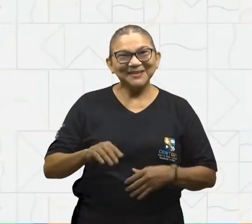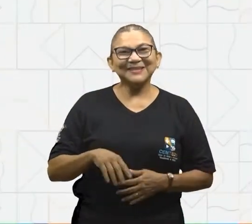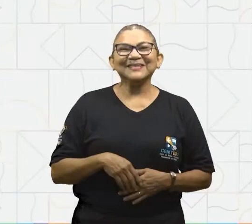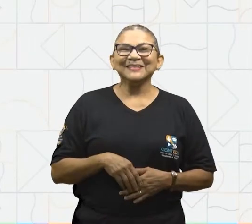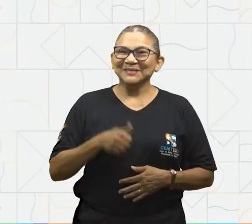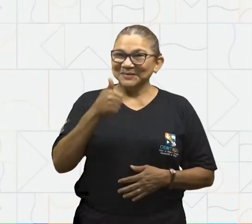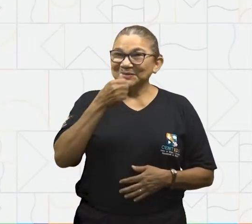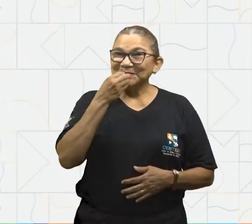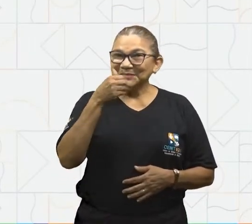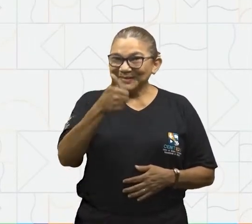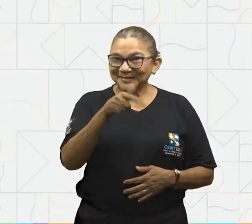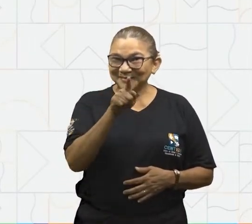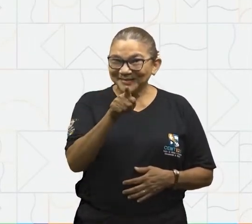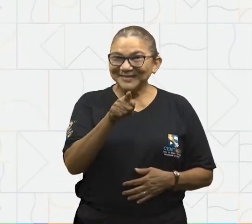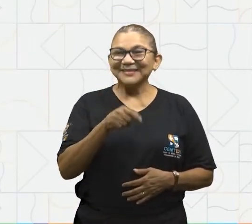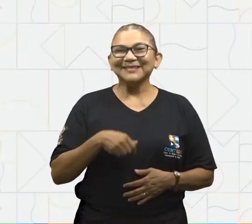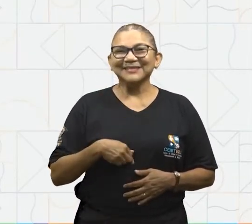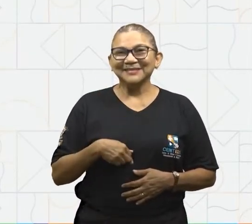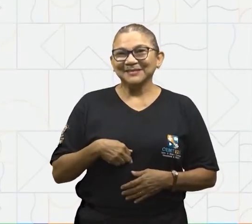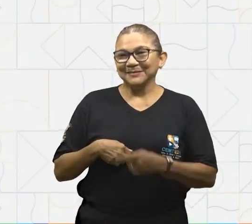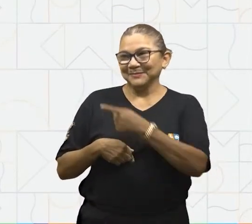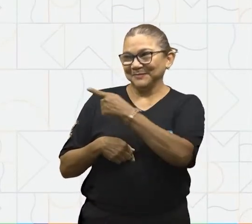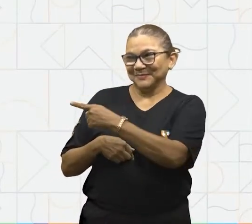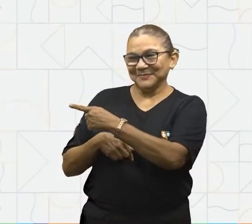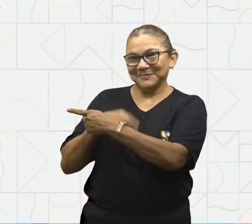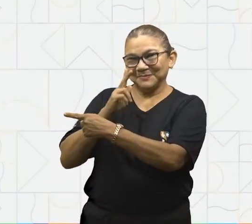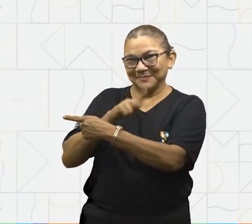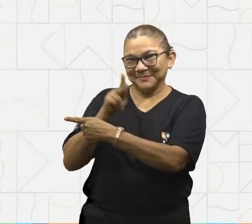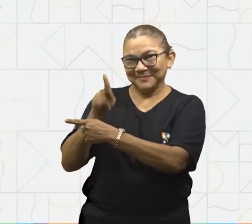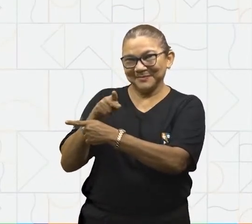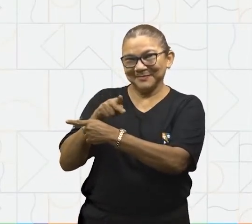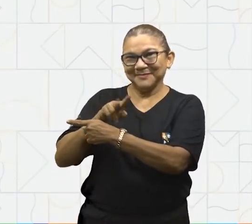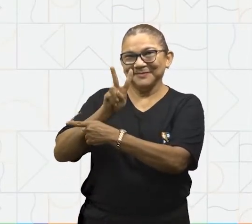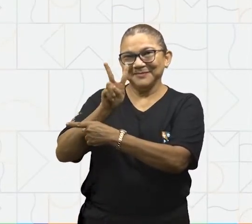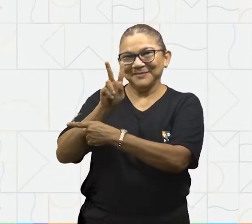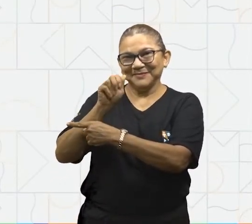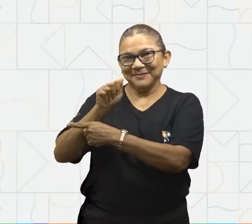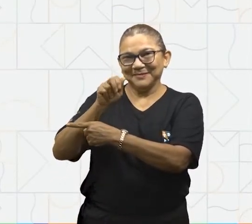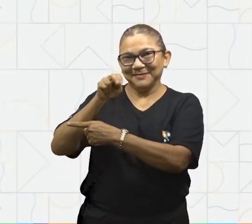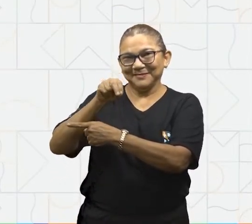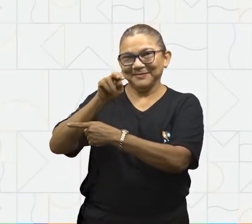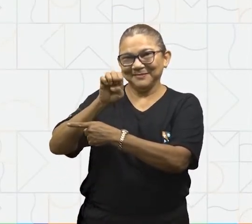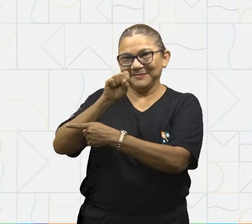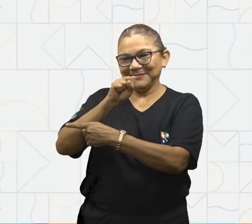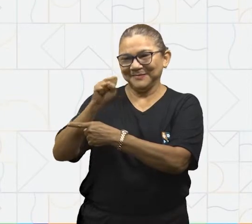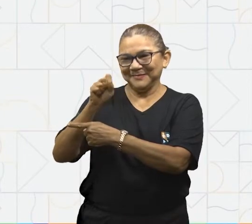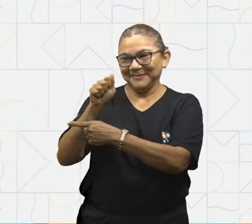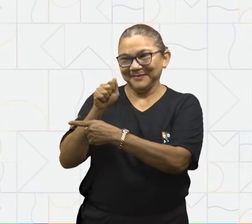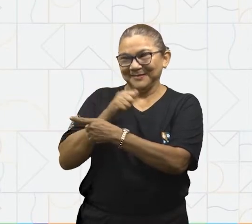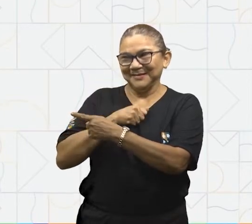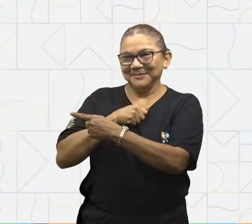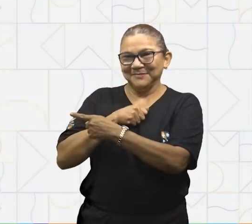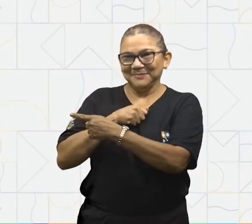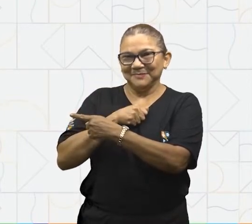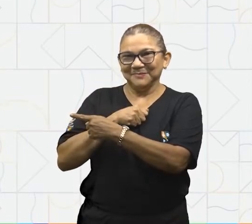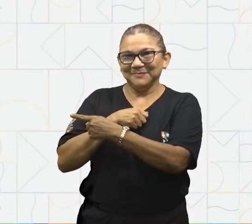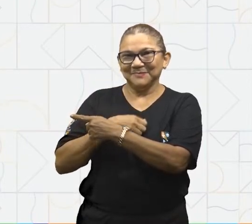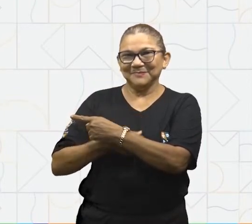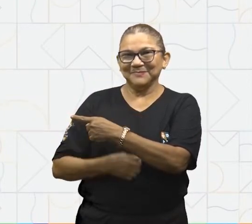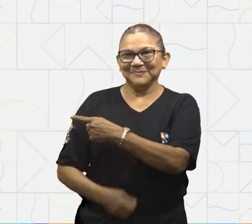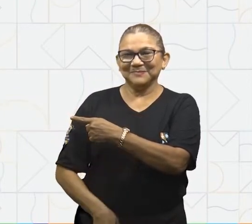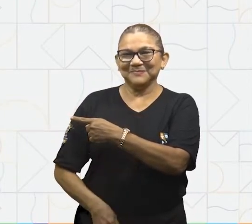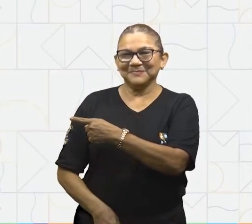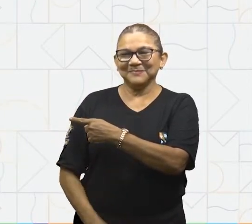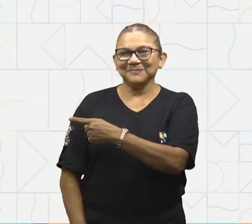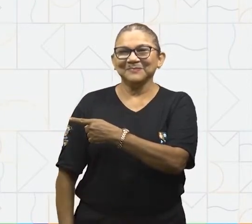Oi, tudo bem com você? Olha eu aqui novamente, professora Vanessa. O meu sinal na comunidade